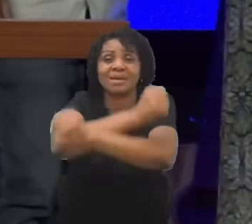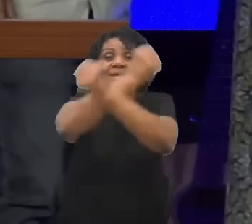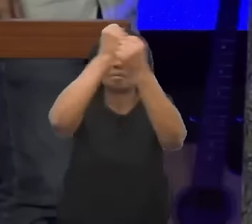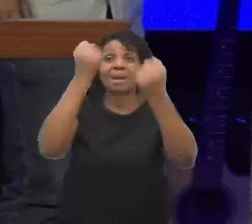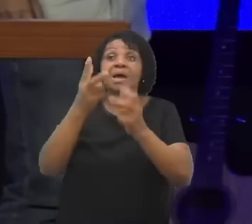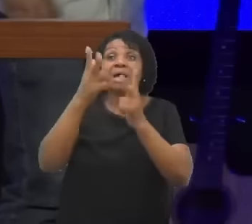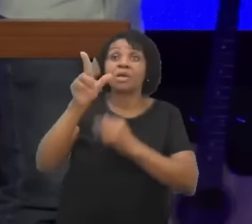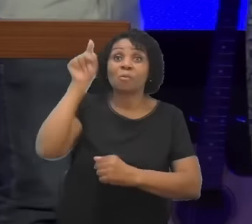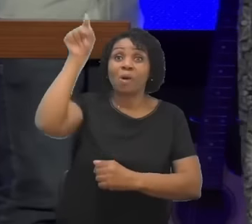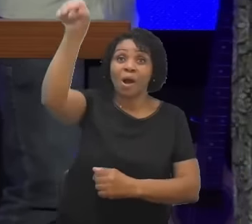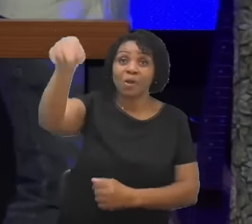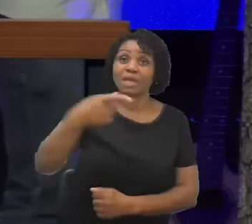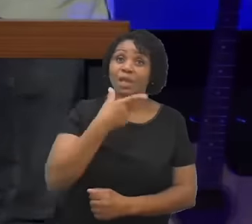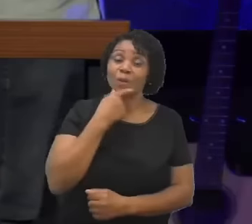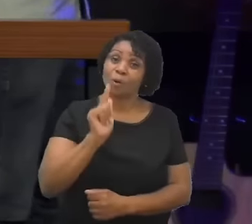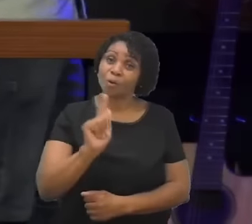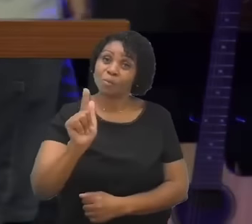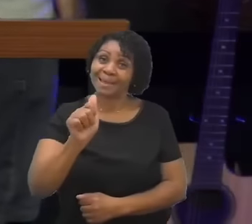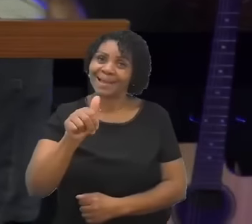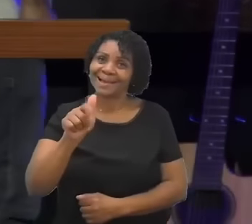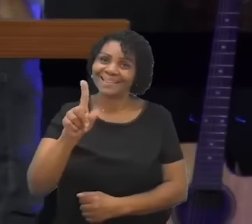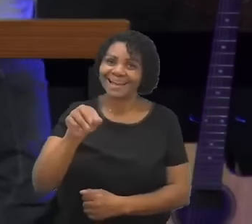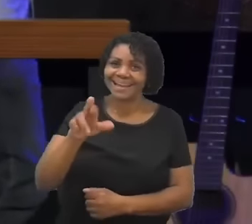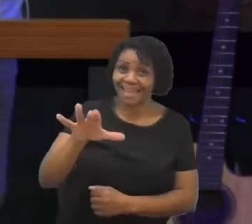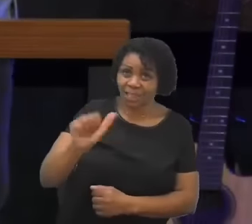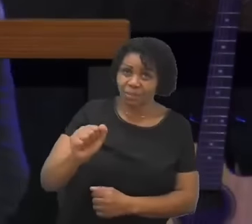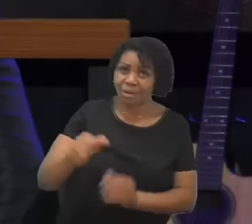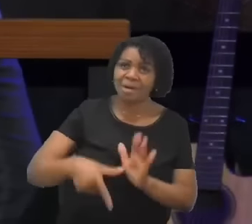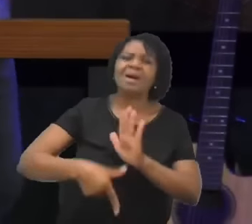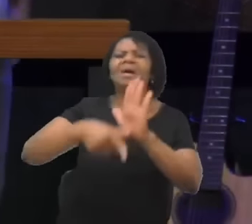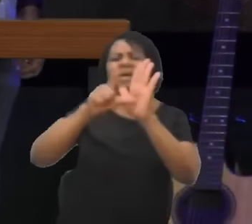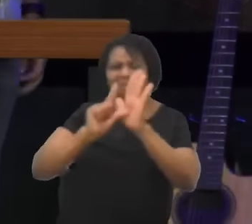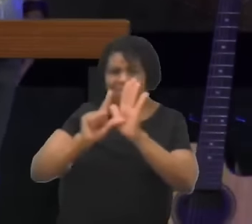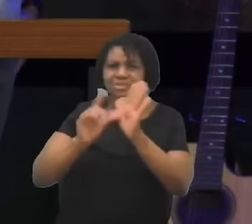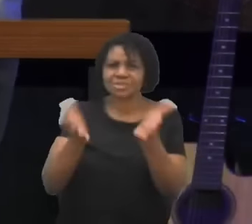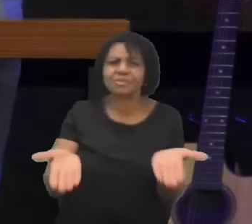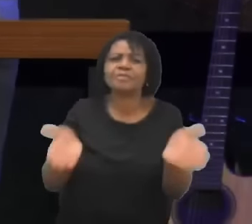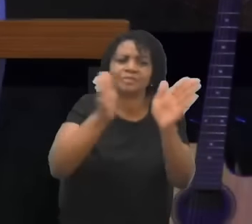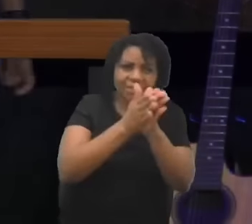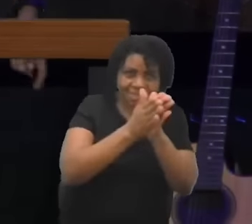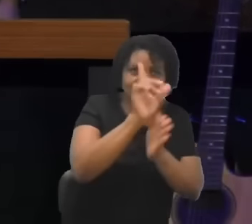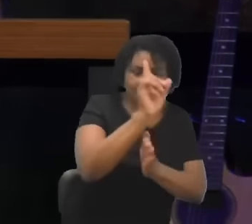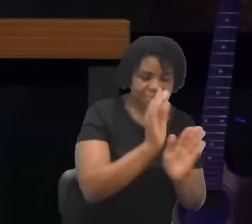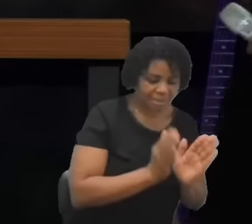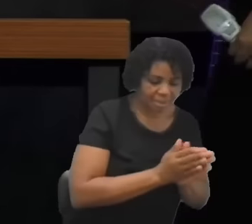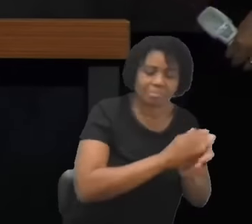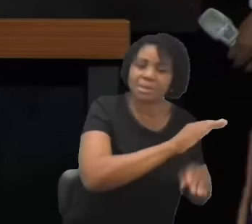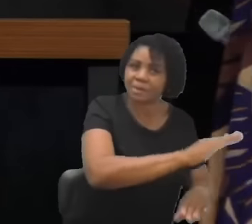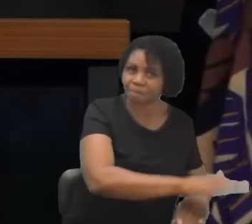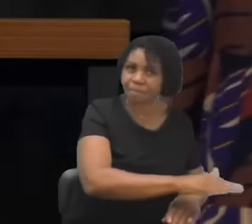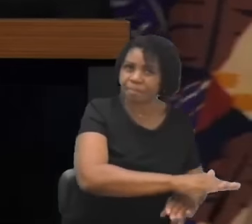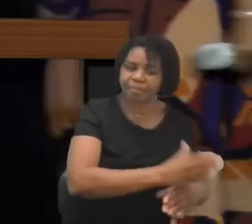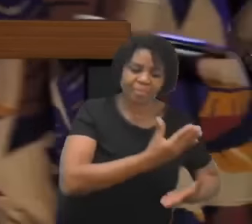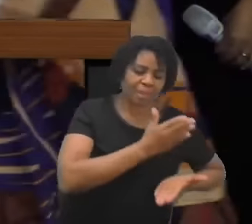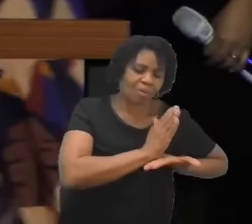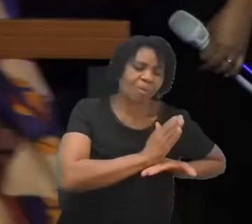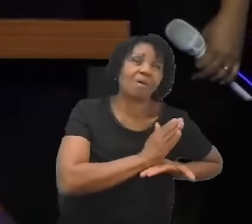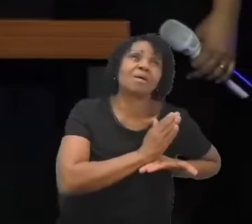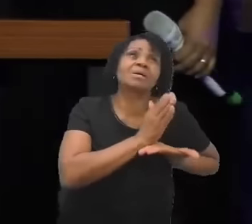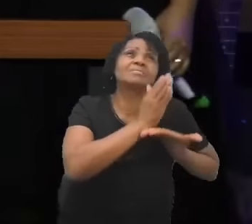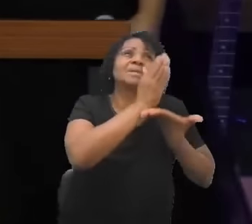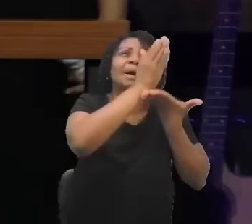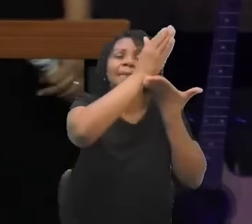do gadareno. Antes de você entrar em adoração, põe a sua Bíblia agora na cadeira. Entrega o teu coração agora